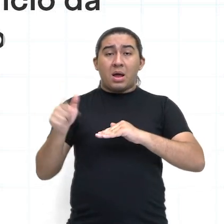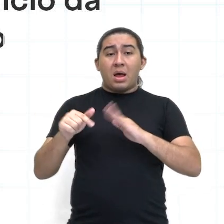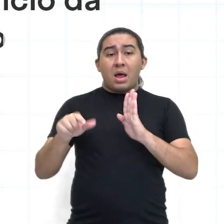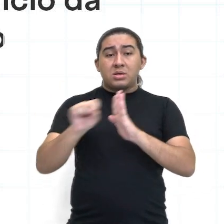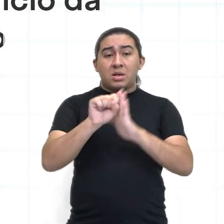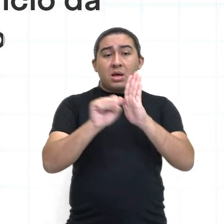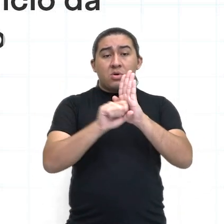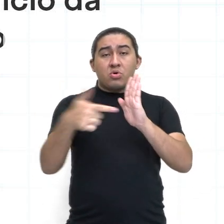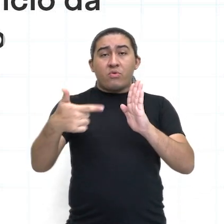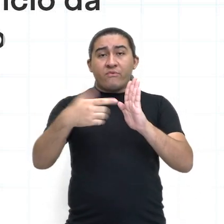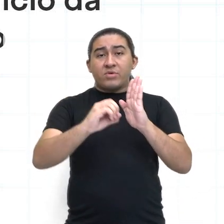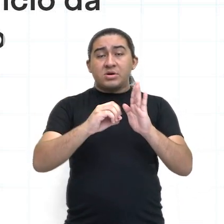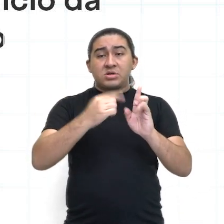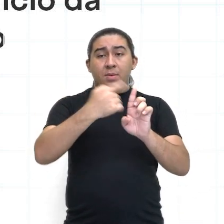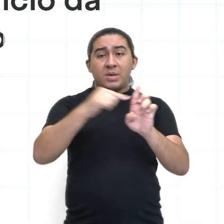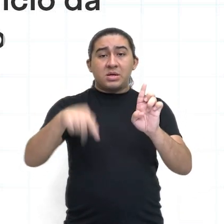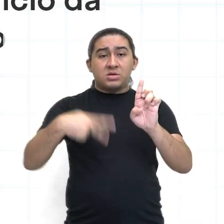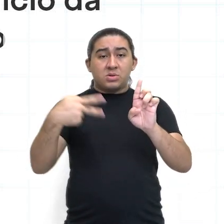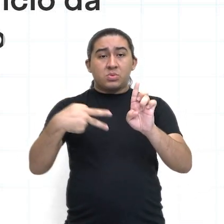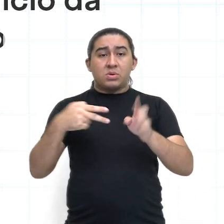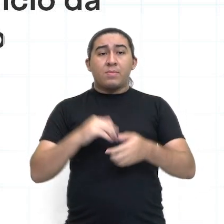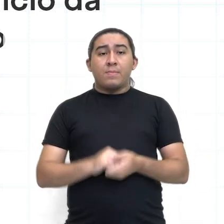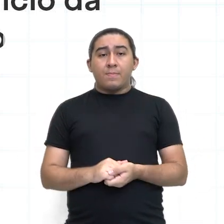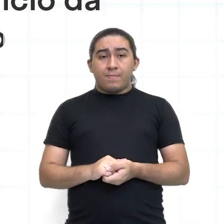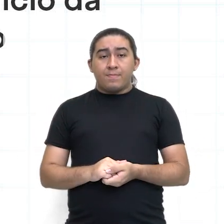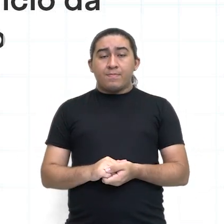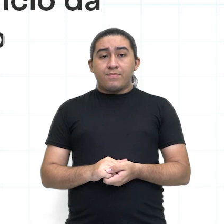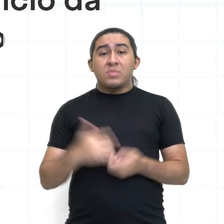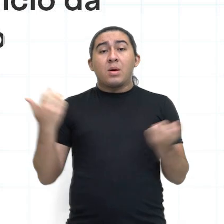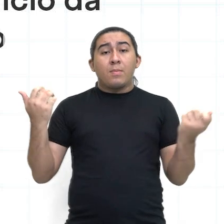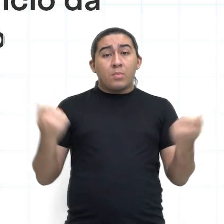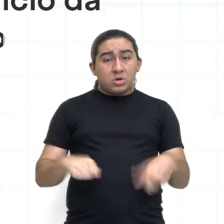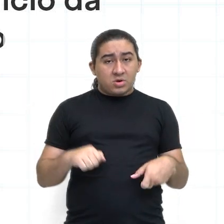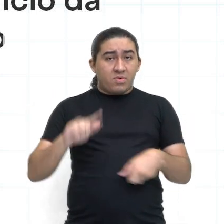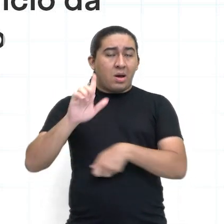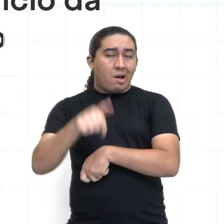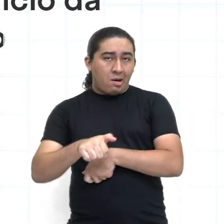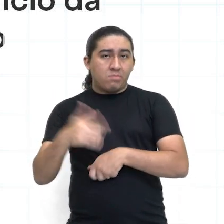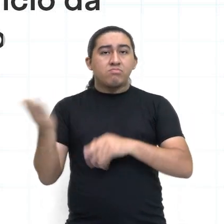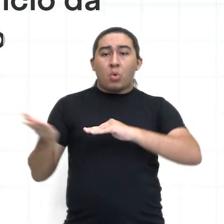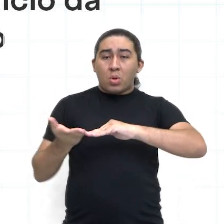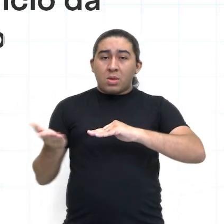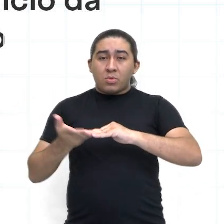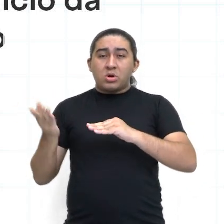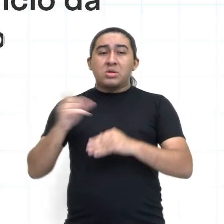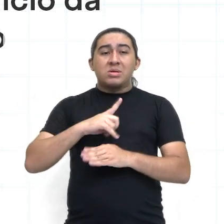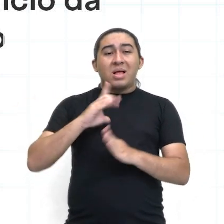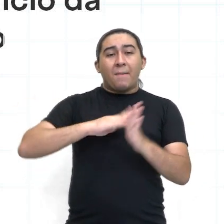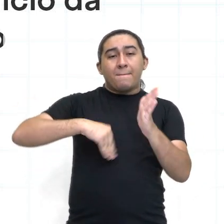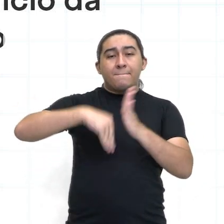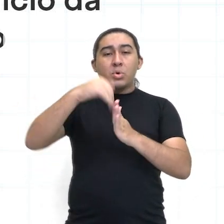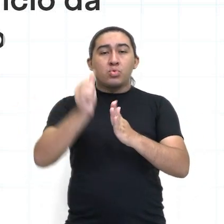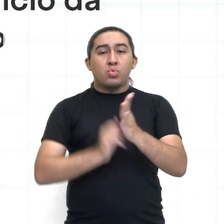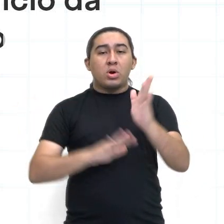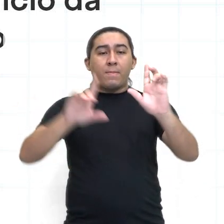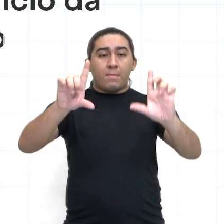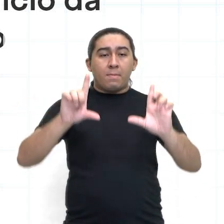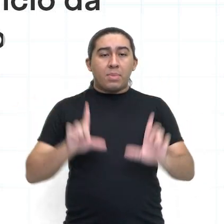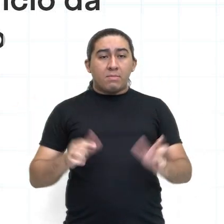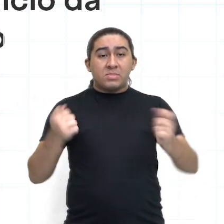do século XX. Para ser considerada contemporânea, uma obra de arte deve